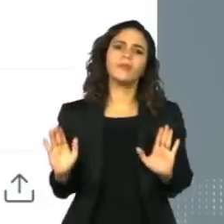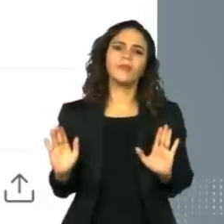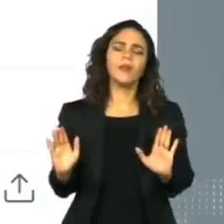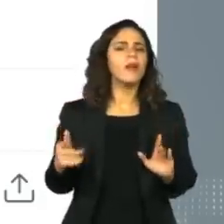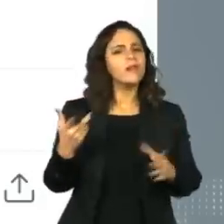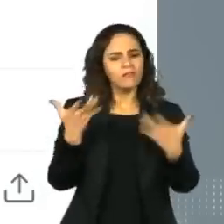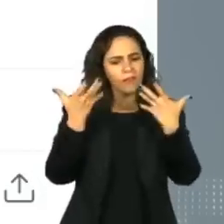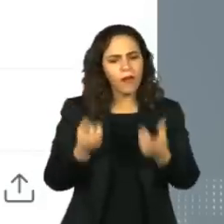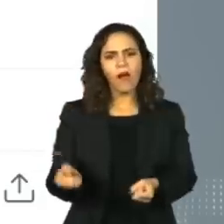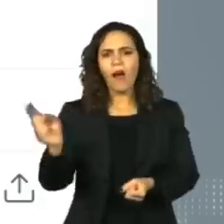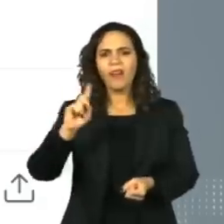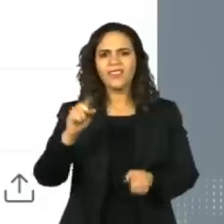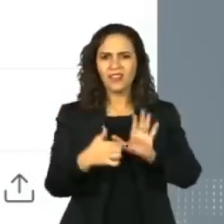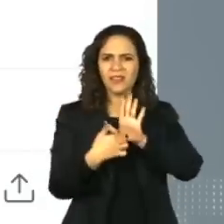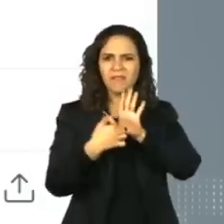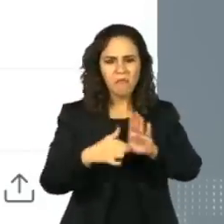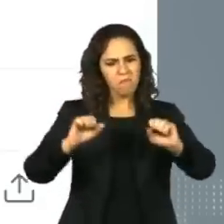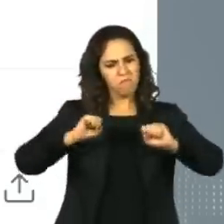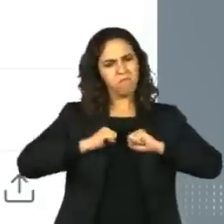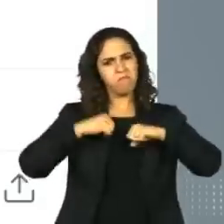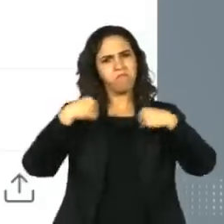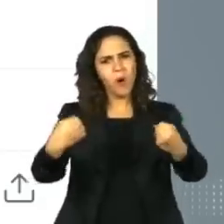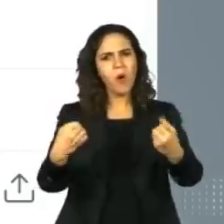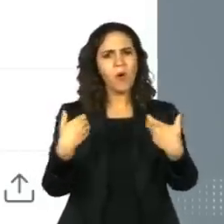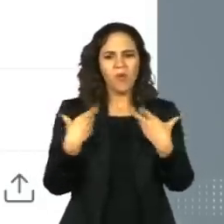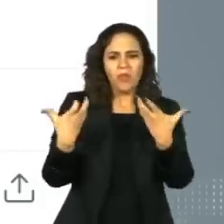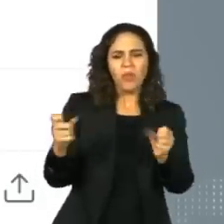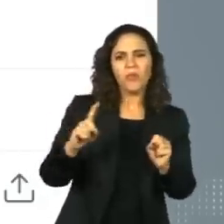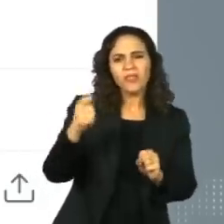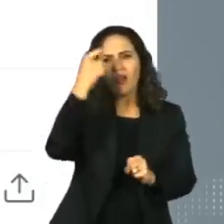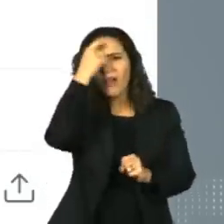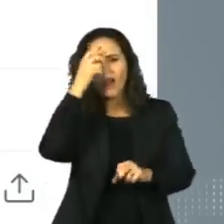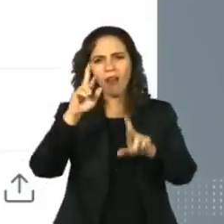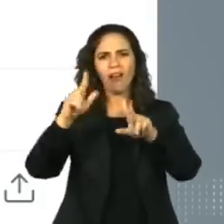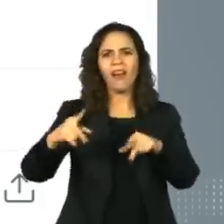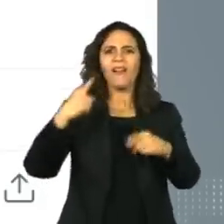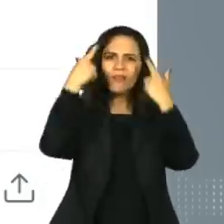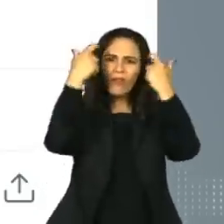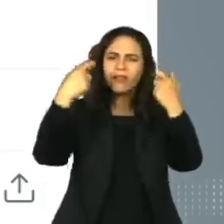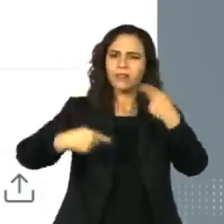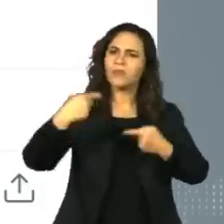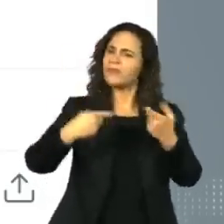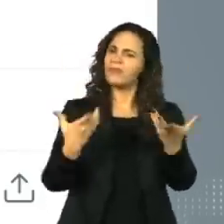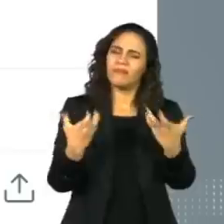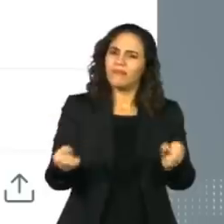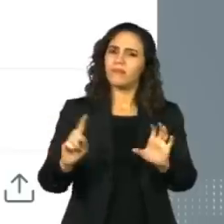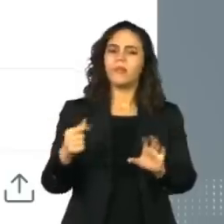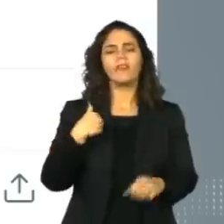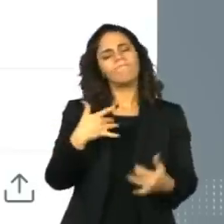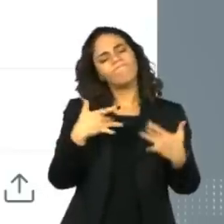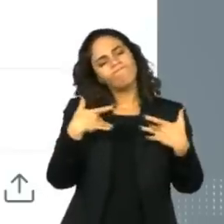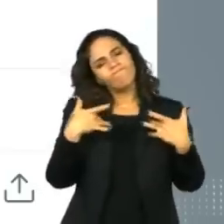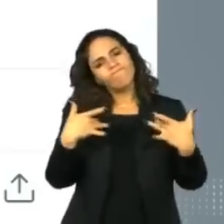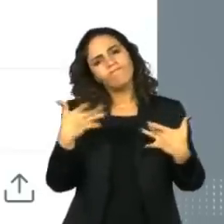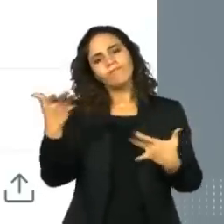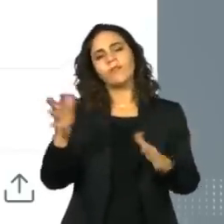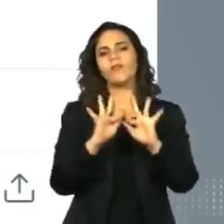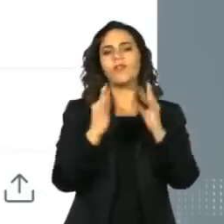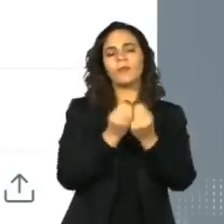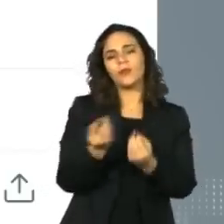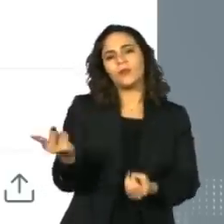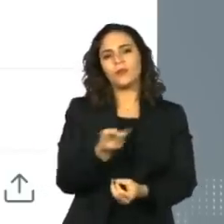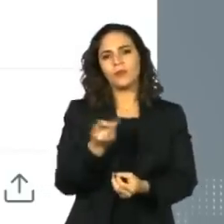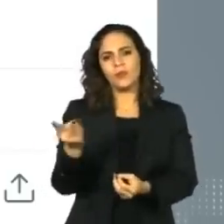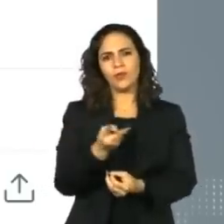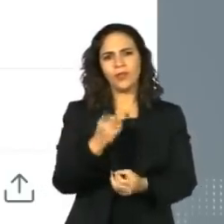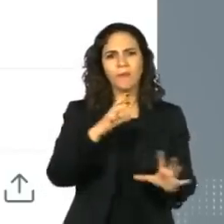podemos admitir demonstrações de intolerância, ódio e violência política. E terminou: me solidarizo com as famílias de ambos. Esse